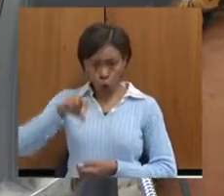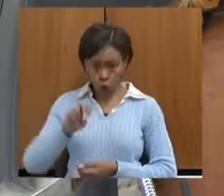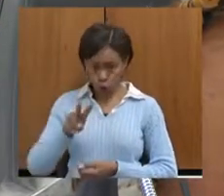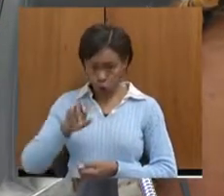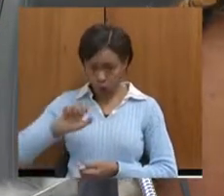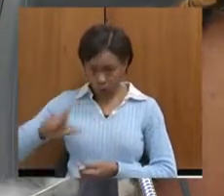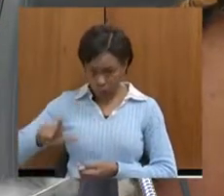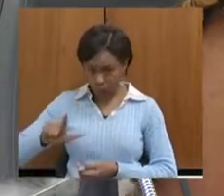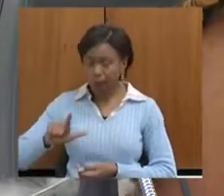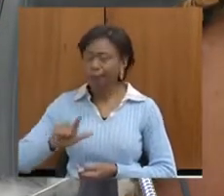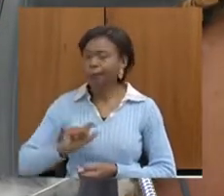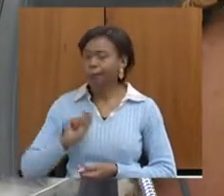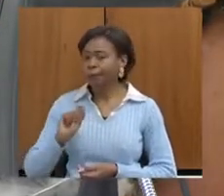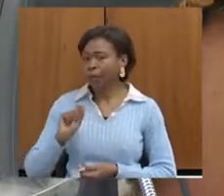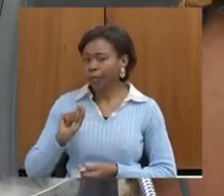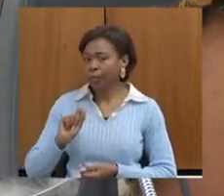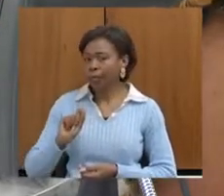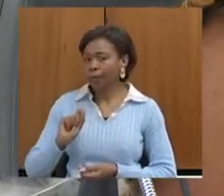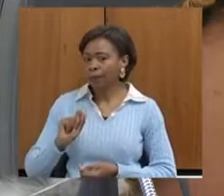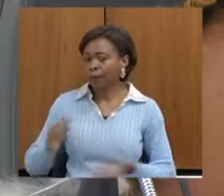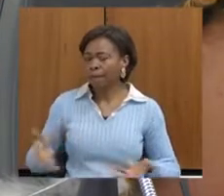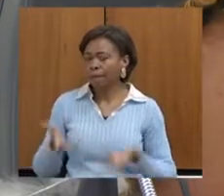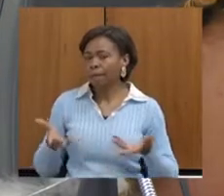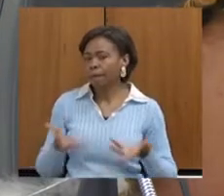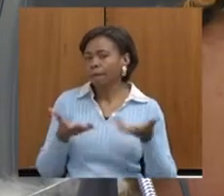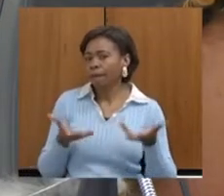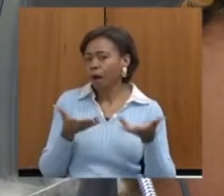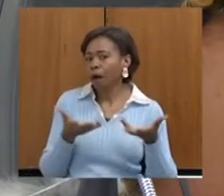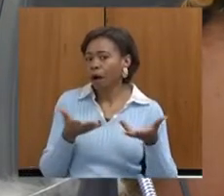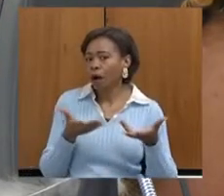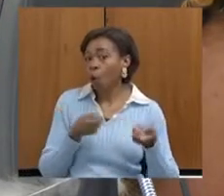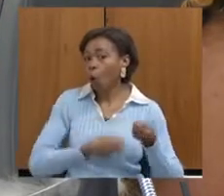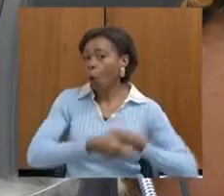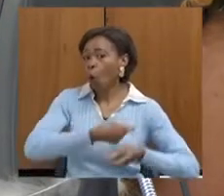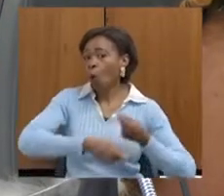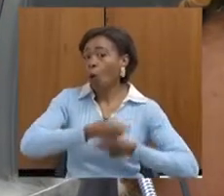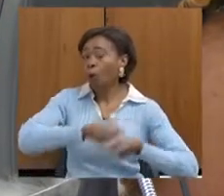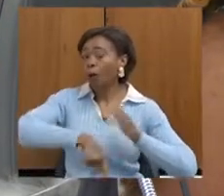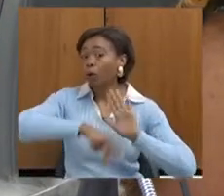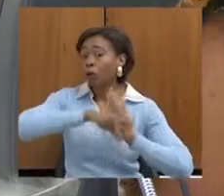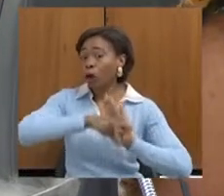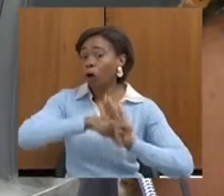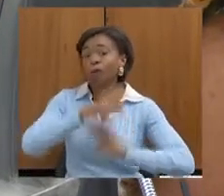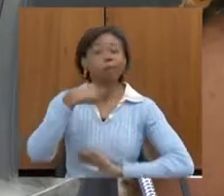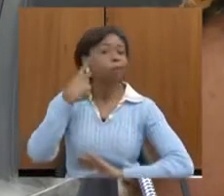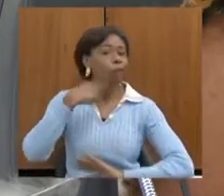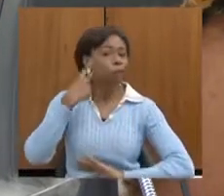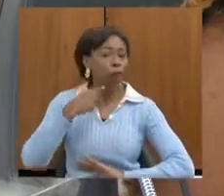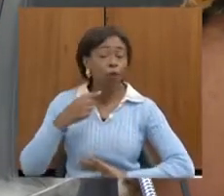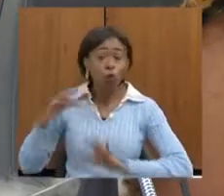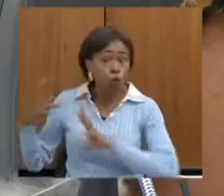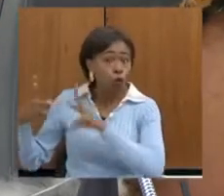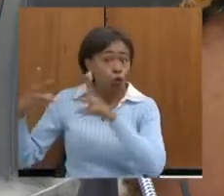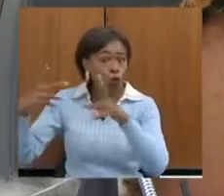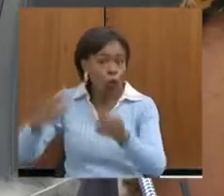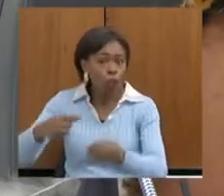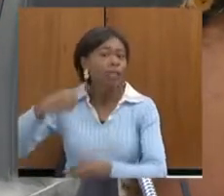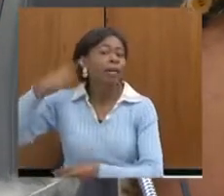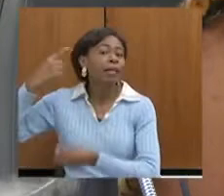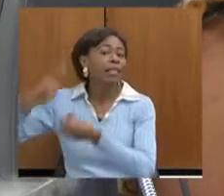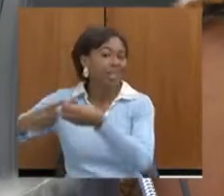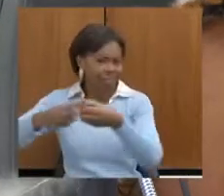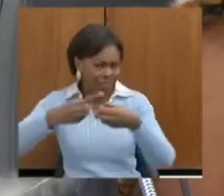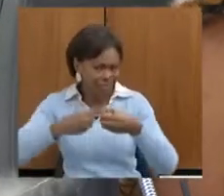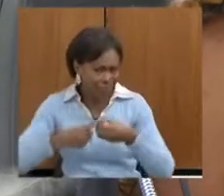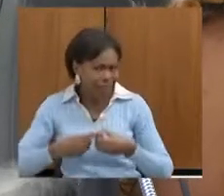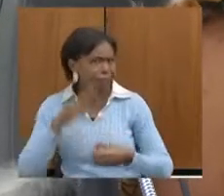motivou um comércio de advocacia todas as cidades que estão aqui viram dezenas